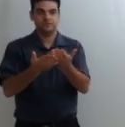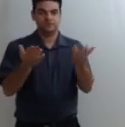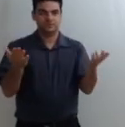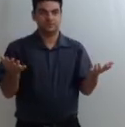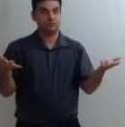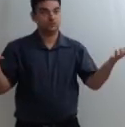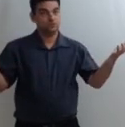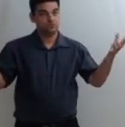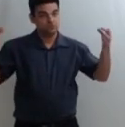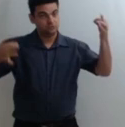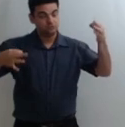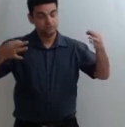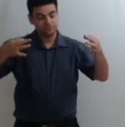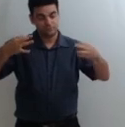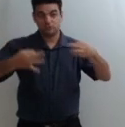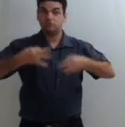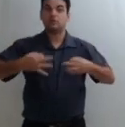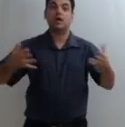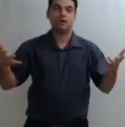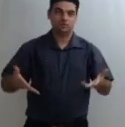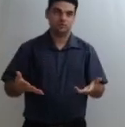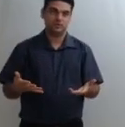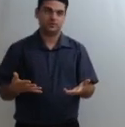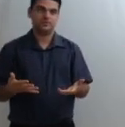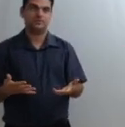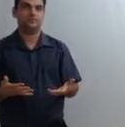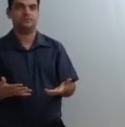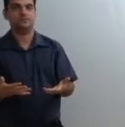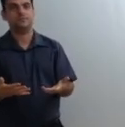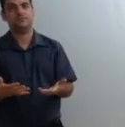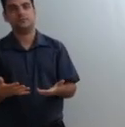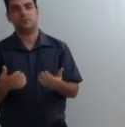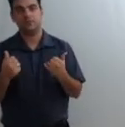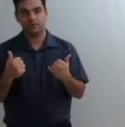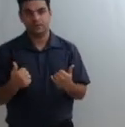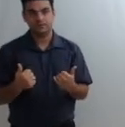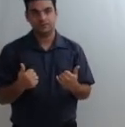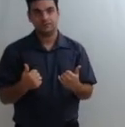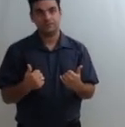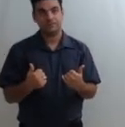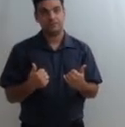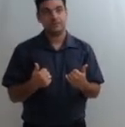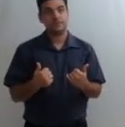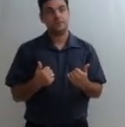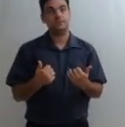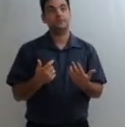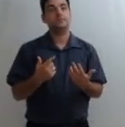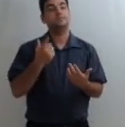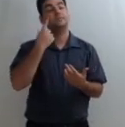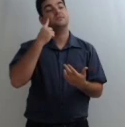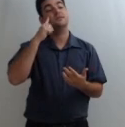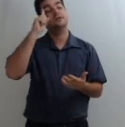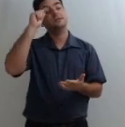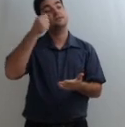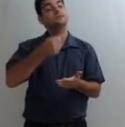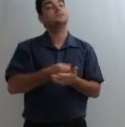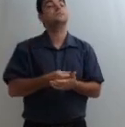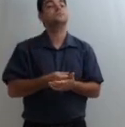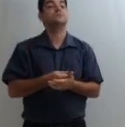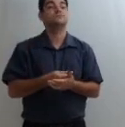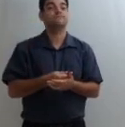sem prejuízo depois de reafetarmos, né, quando o Supremo vier a modular os efeitos da decisão